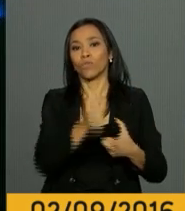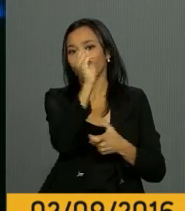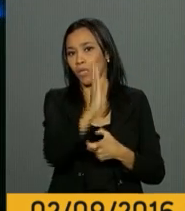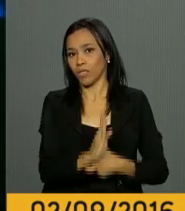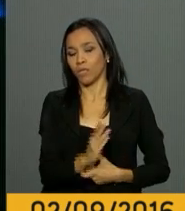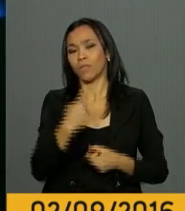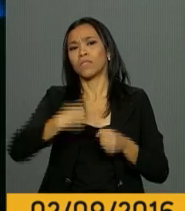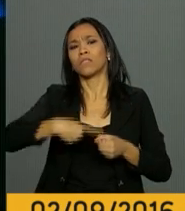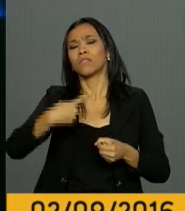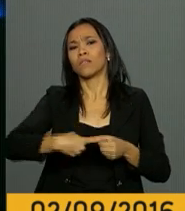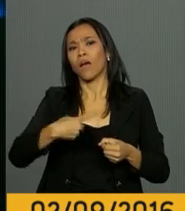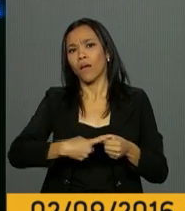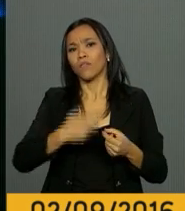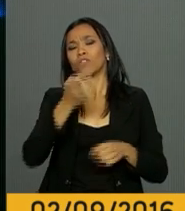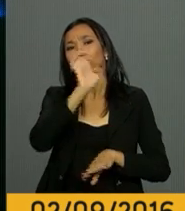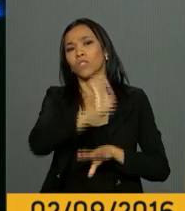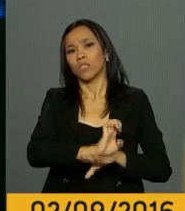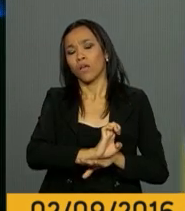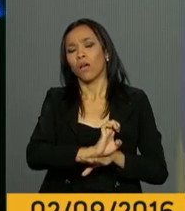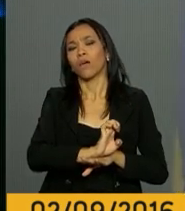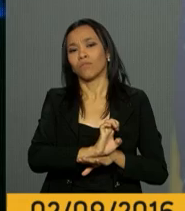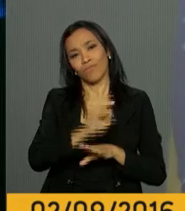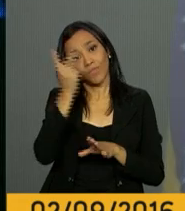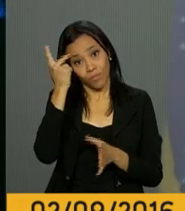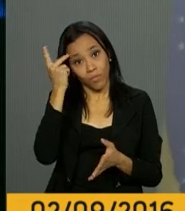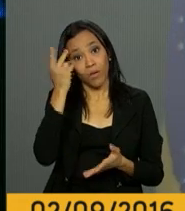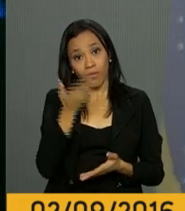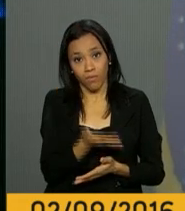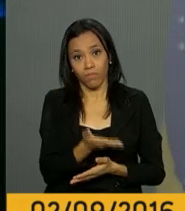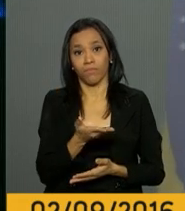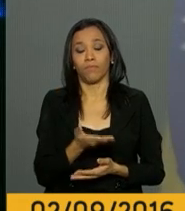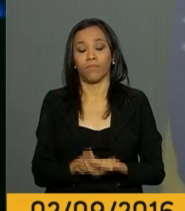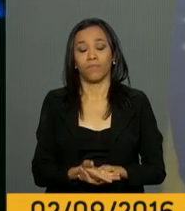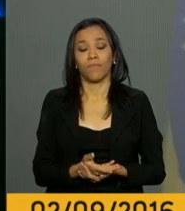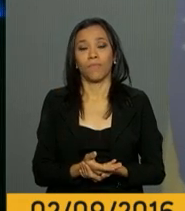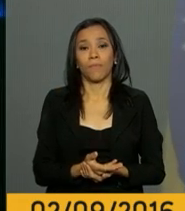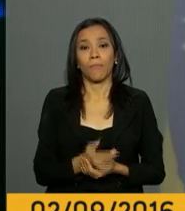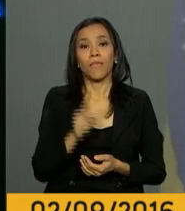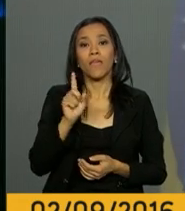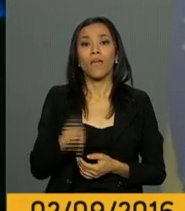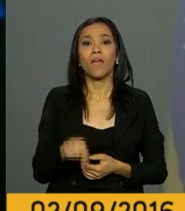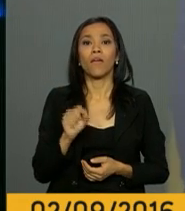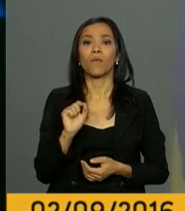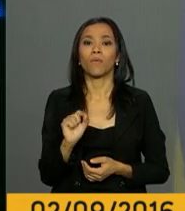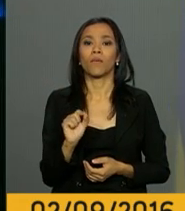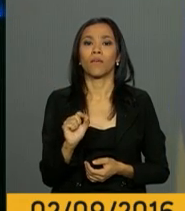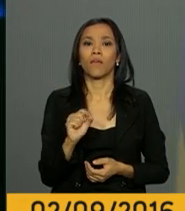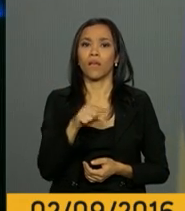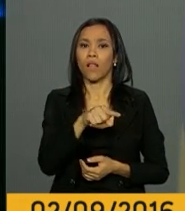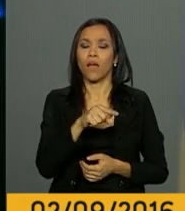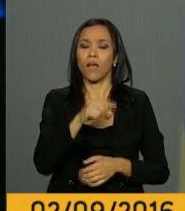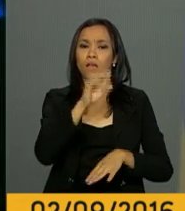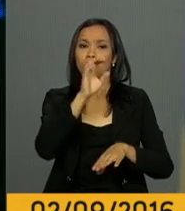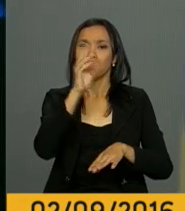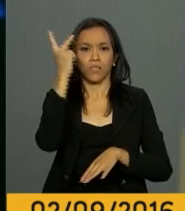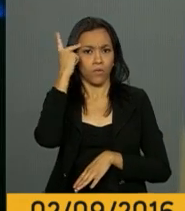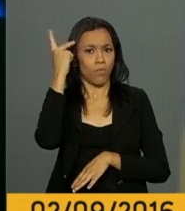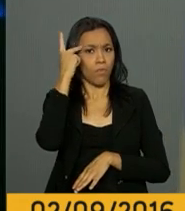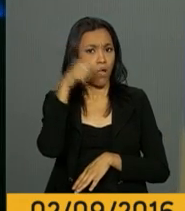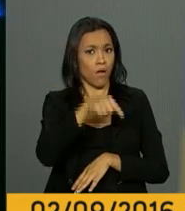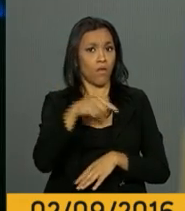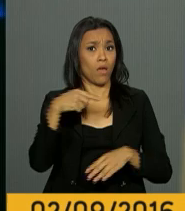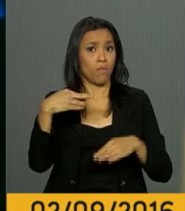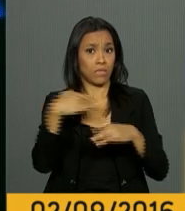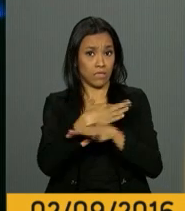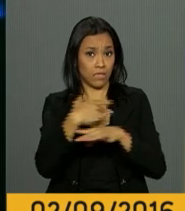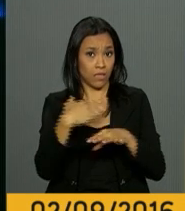na cidade e no estado de São Paulo, que é uma cidade de São Paulo, uma cidade